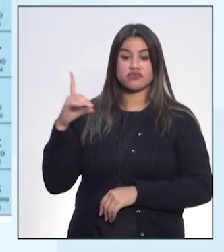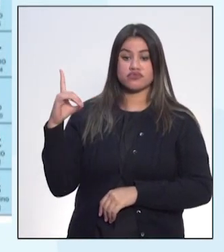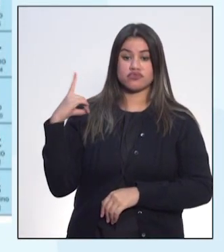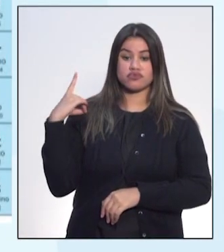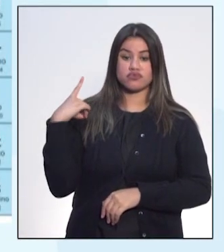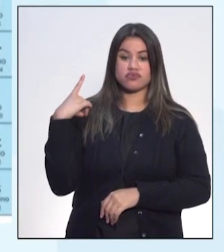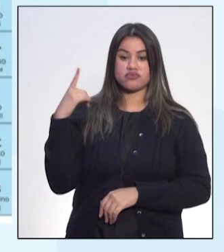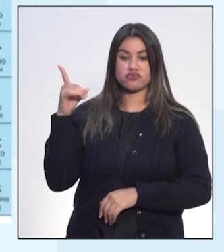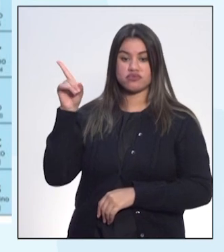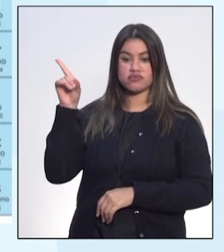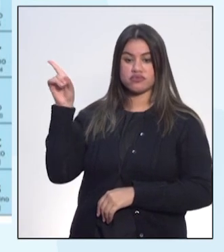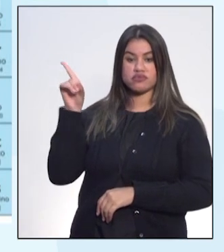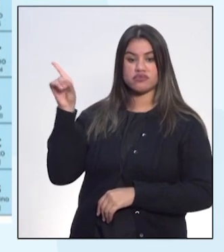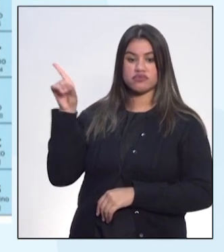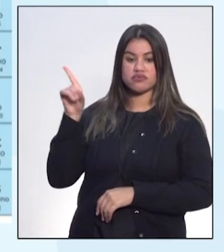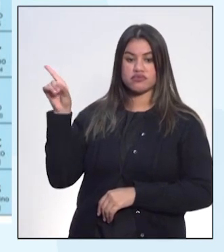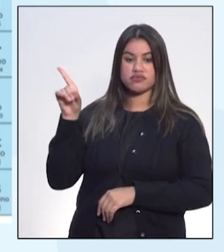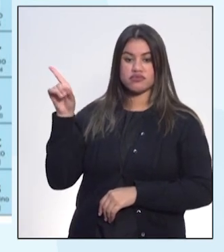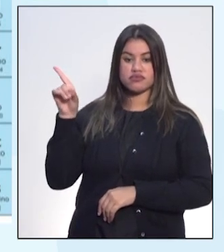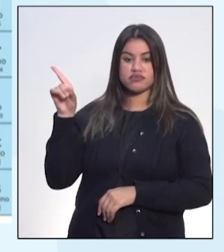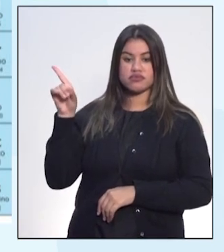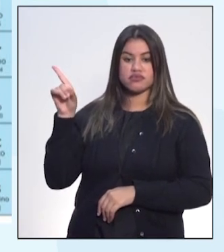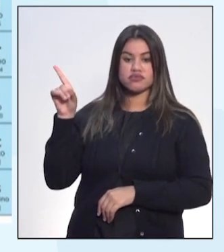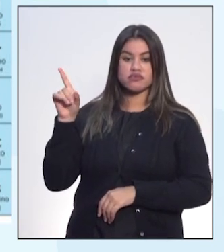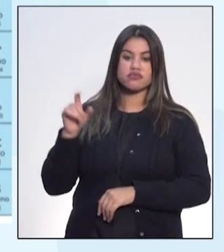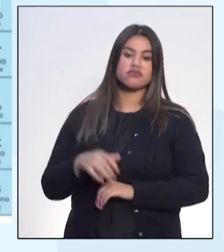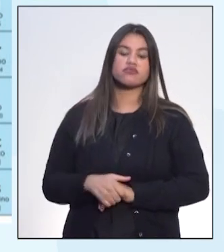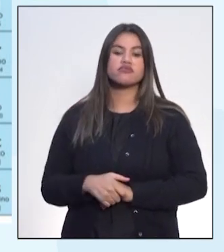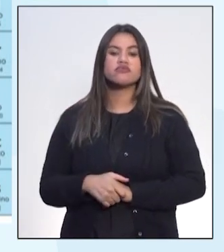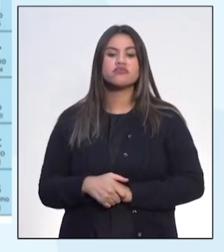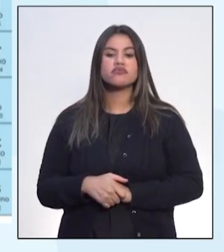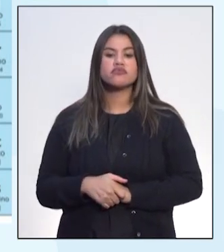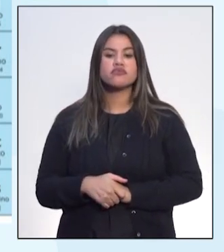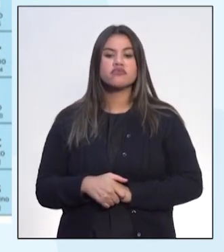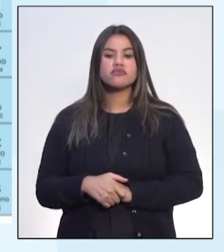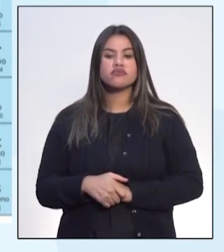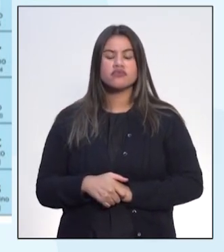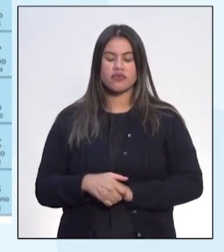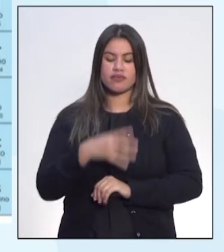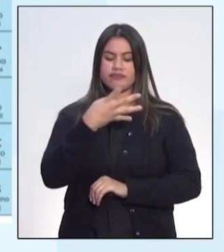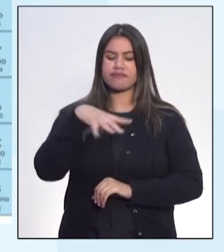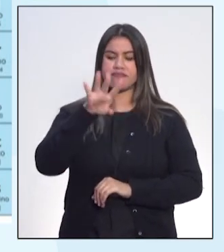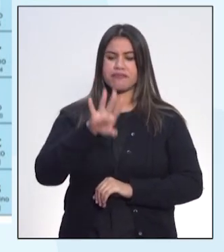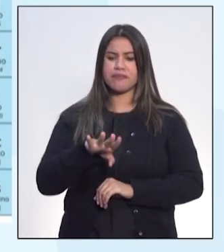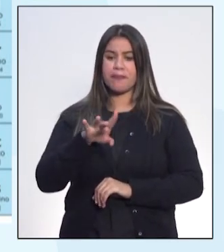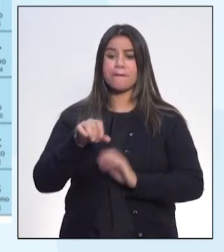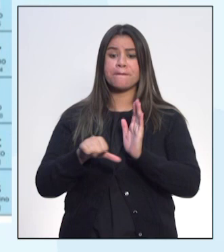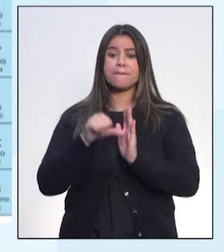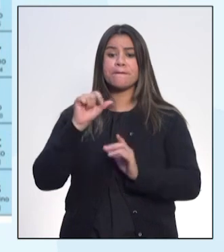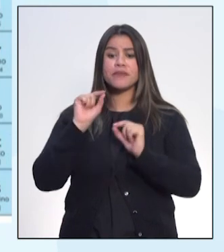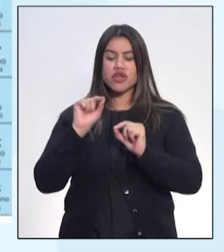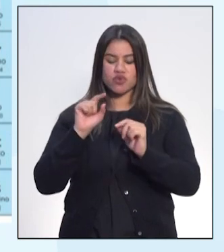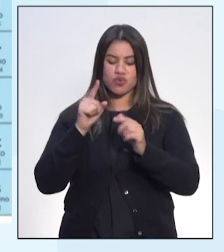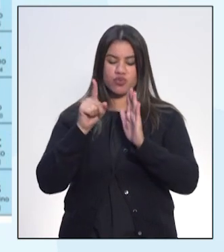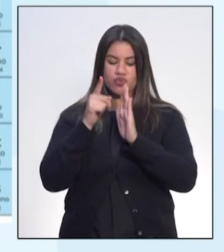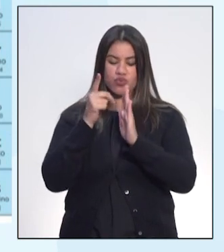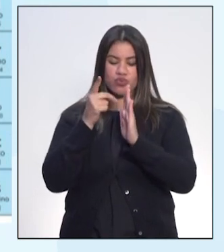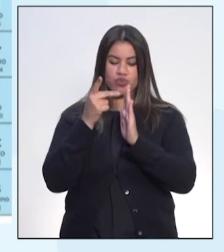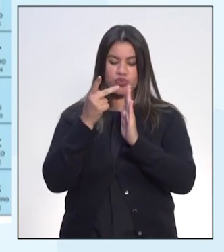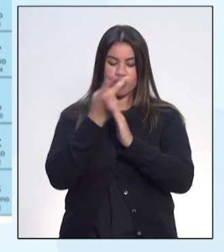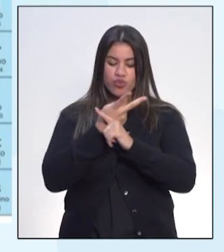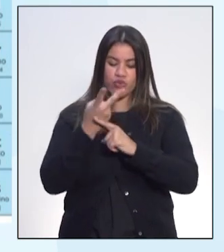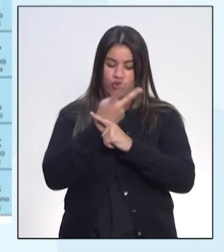tabela periódica, que nós temos lá. O que eu tenho que fazer quando eu pegar uma tabela periódica? A primeira coisa é procurar uma legenda,